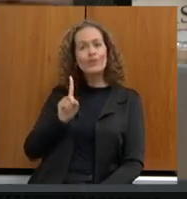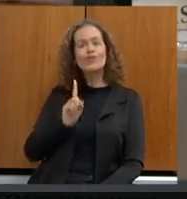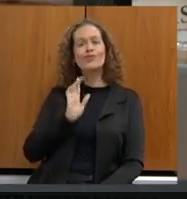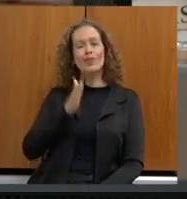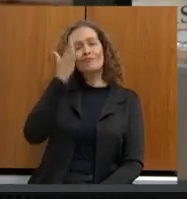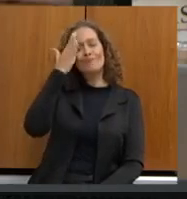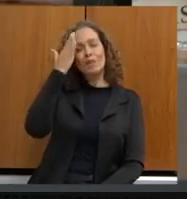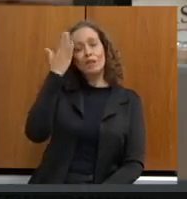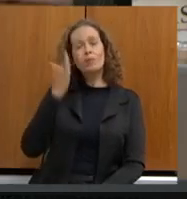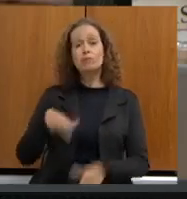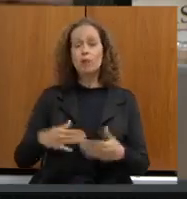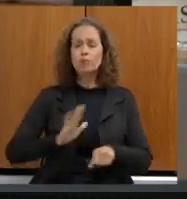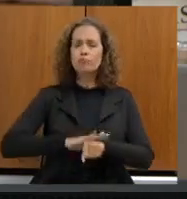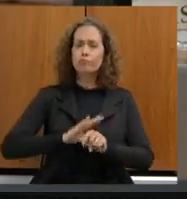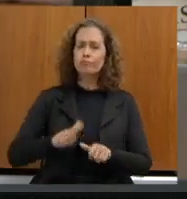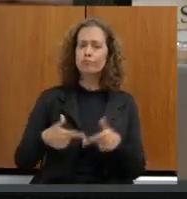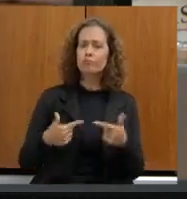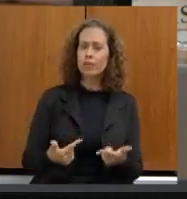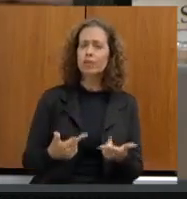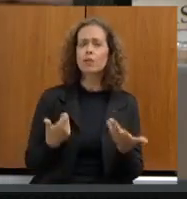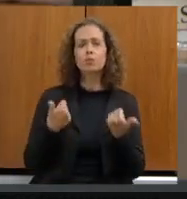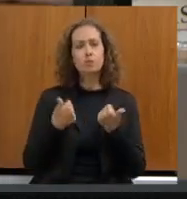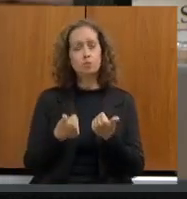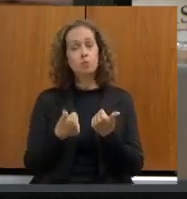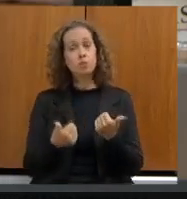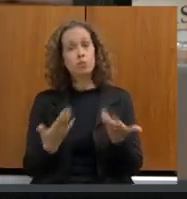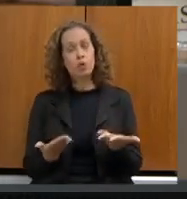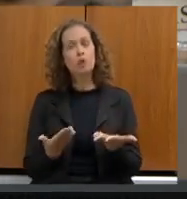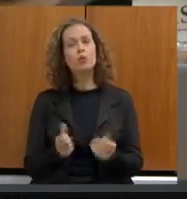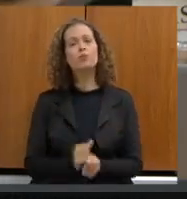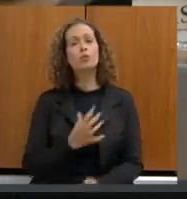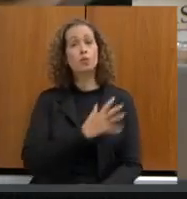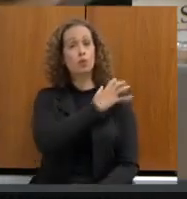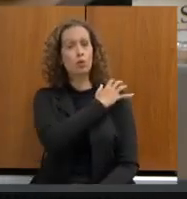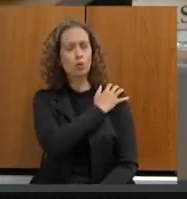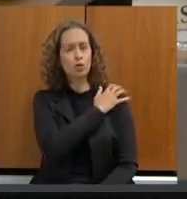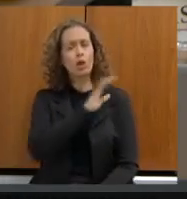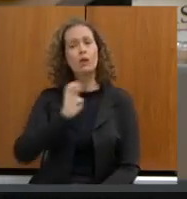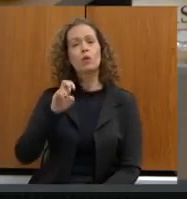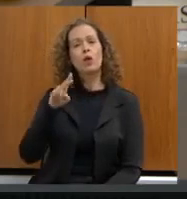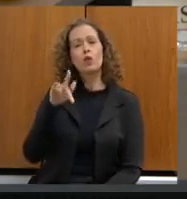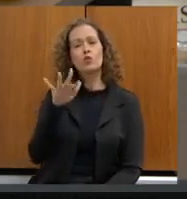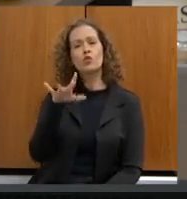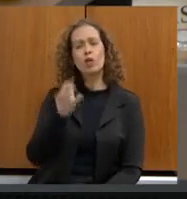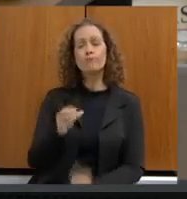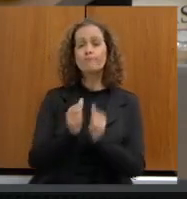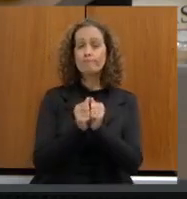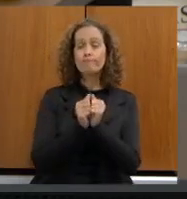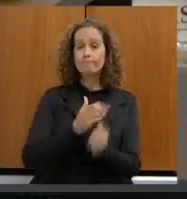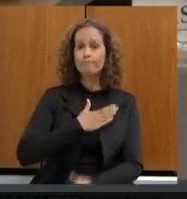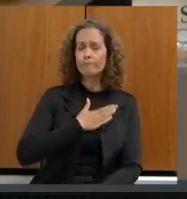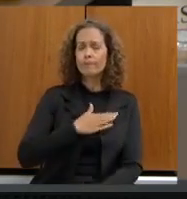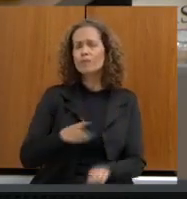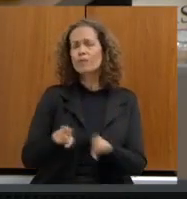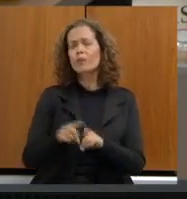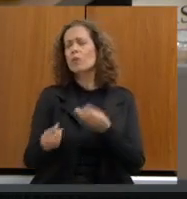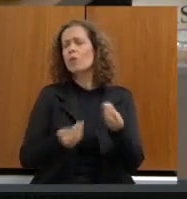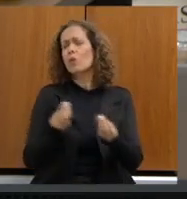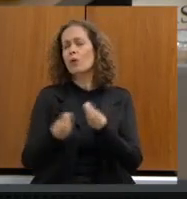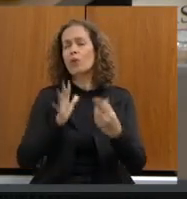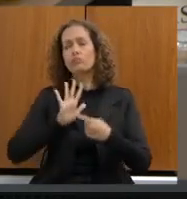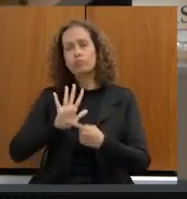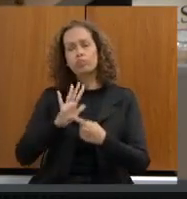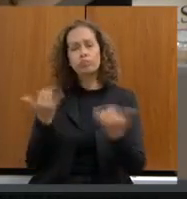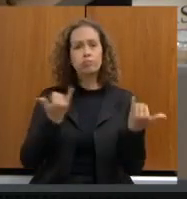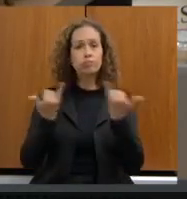Isso é uma ação muito louvável do coronel eu quero que me acompanha aqui e tudo isso feito via Tele Tele